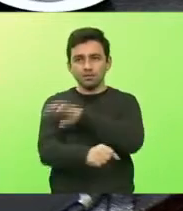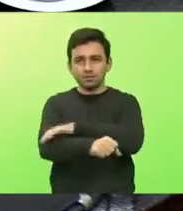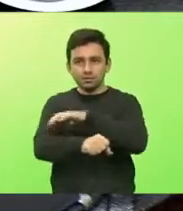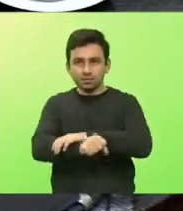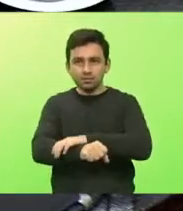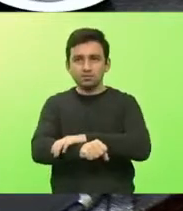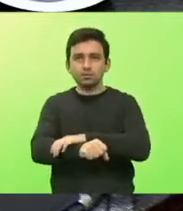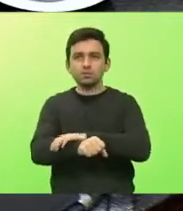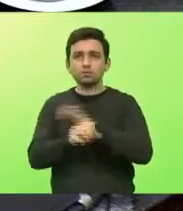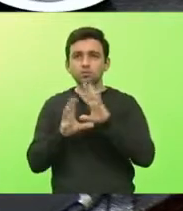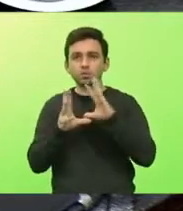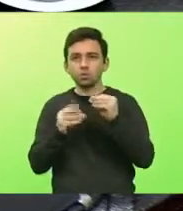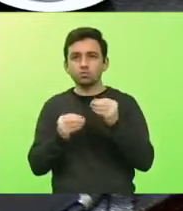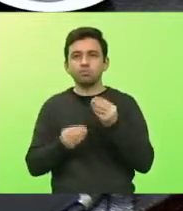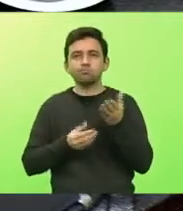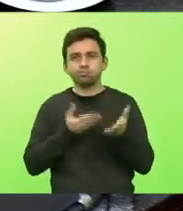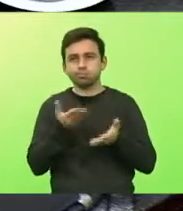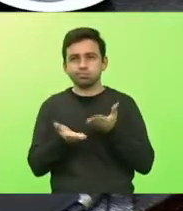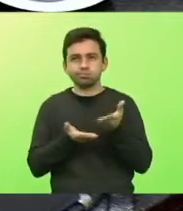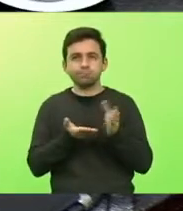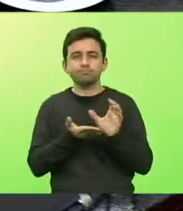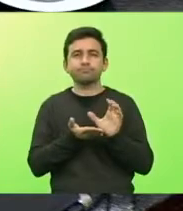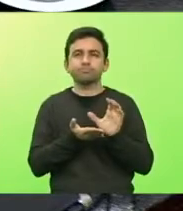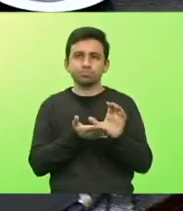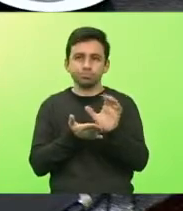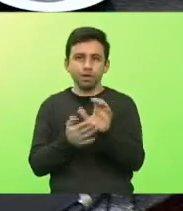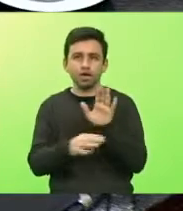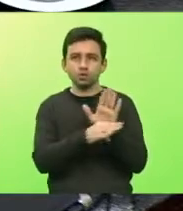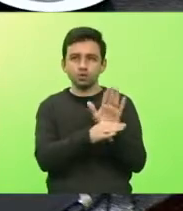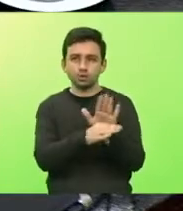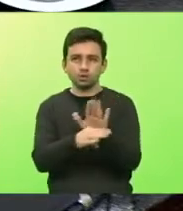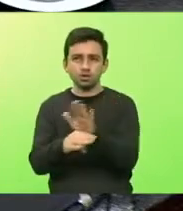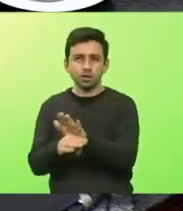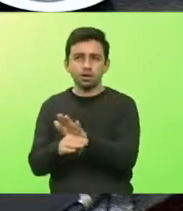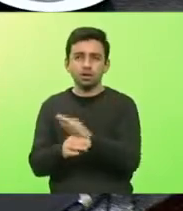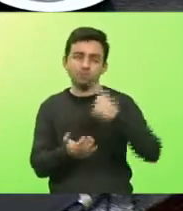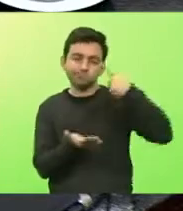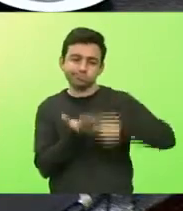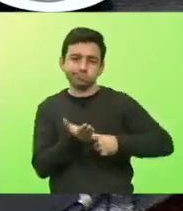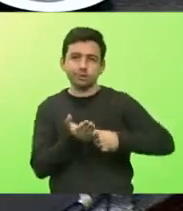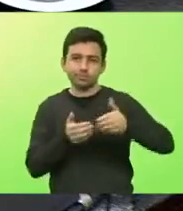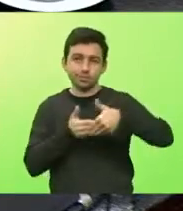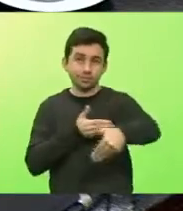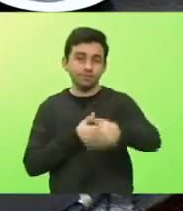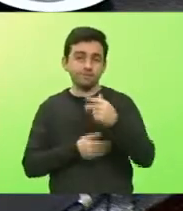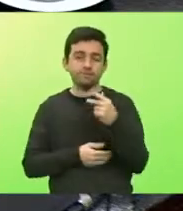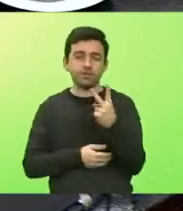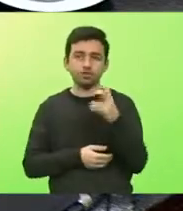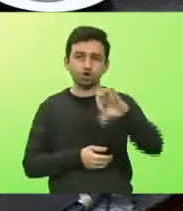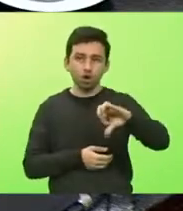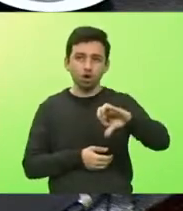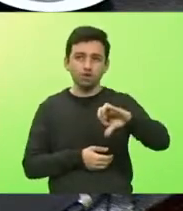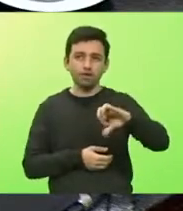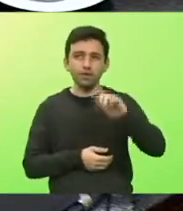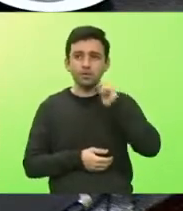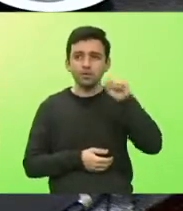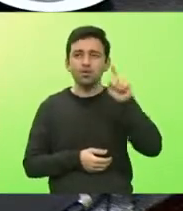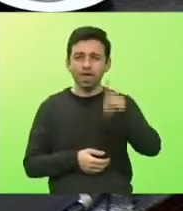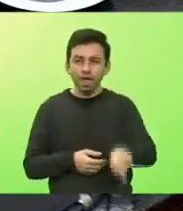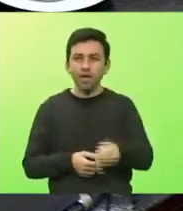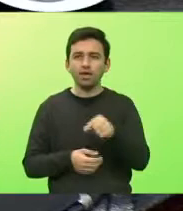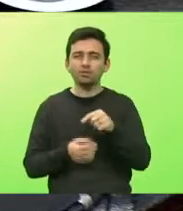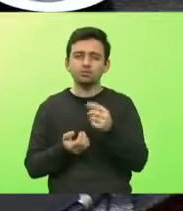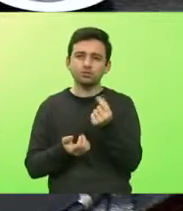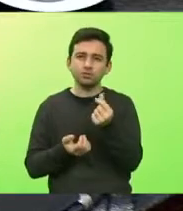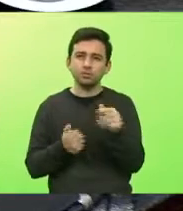Deus, desde que esse pacto foi firmado com a ministra no dia 29 de abril deste ano, recursos para alimentação e